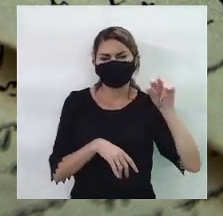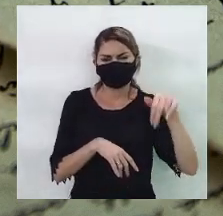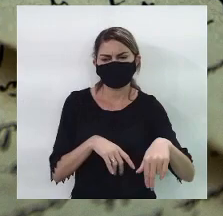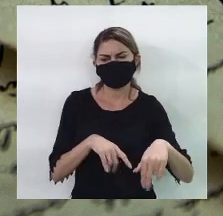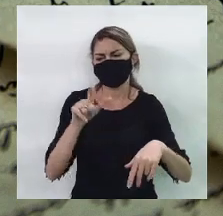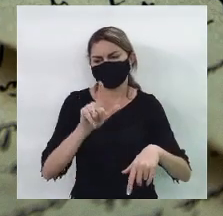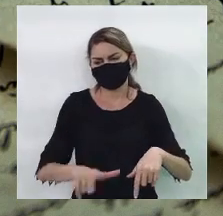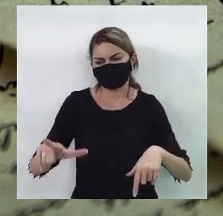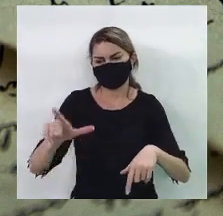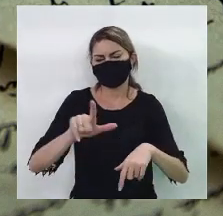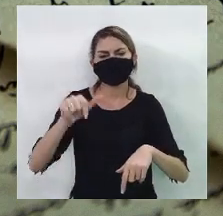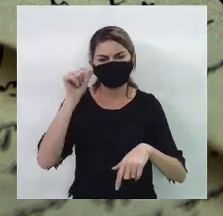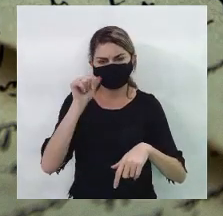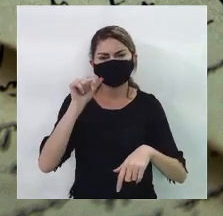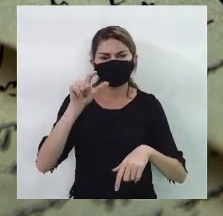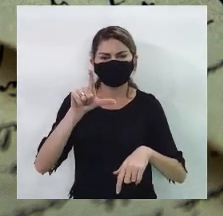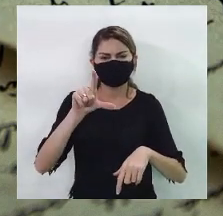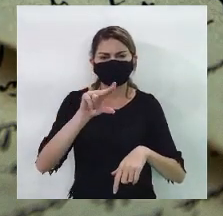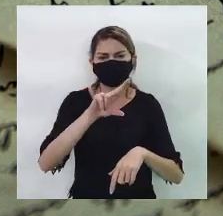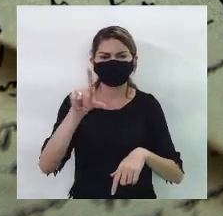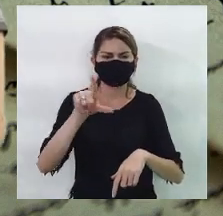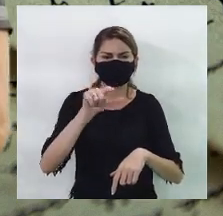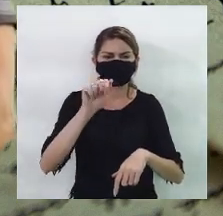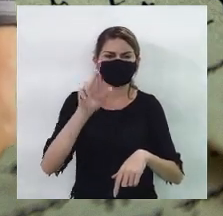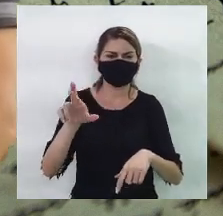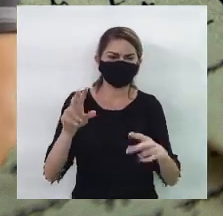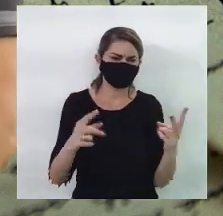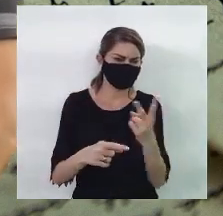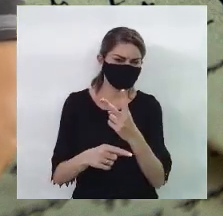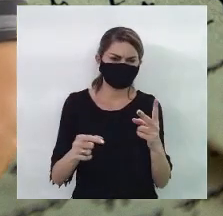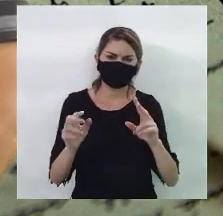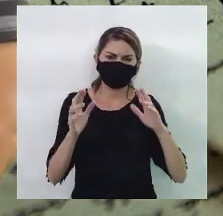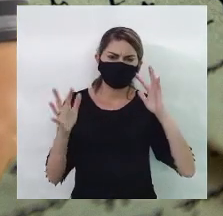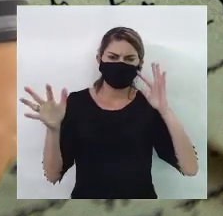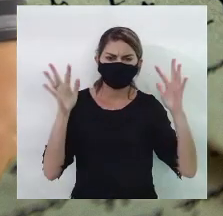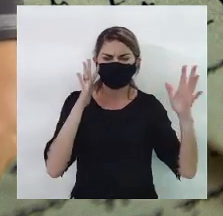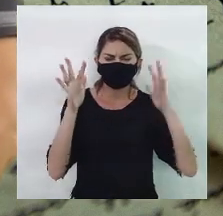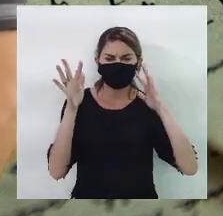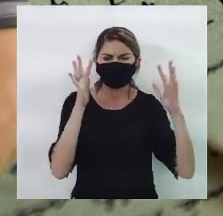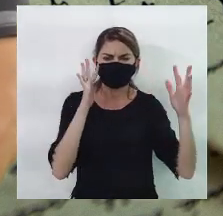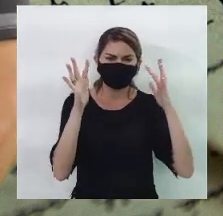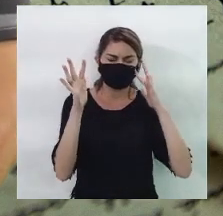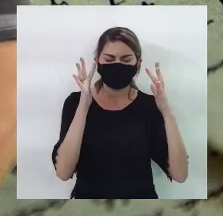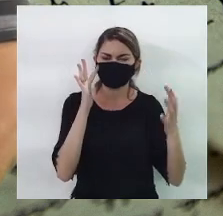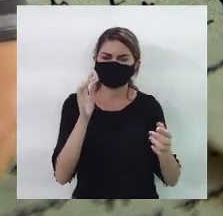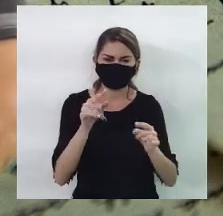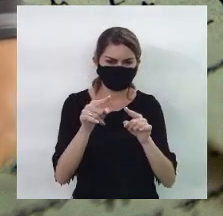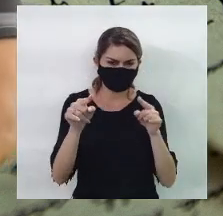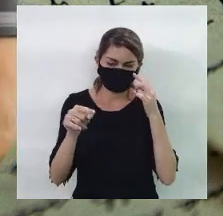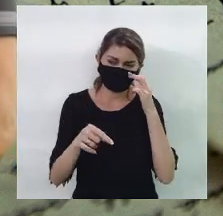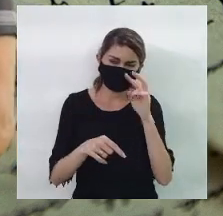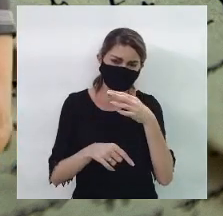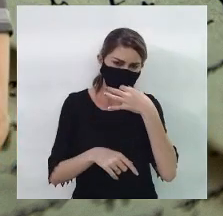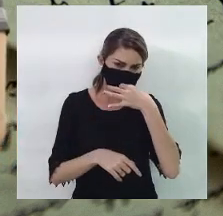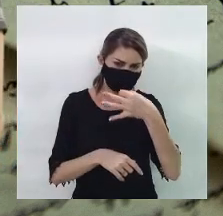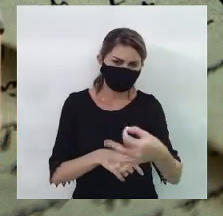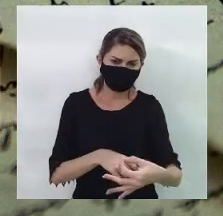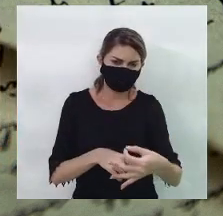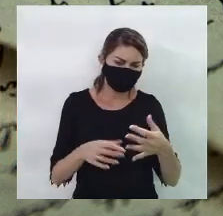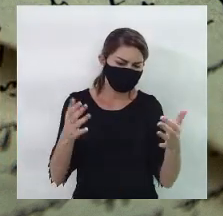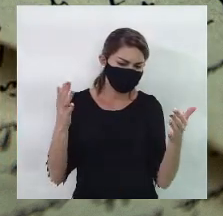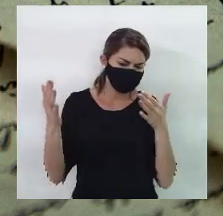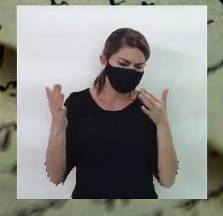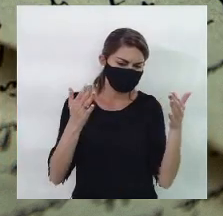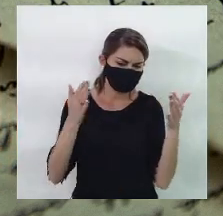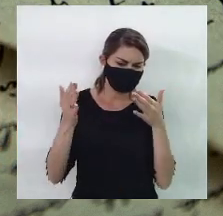a literatura da professora Luzilar. Os dois fazem reflexões, certo? Então, olha aí a dica, fazer